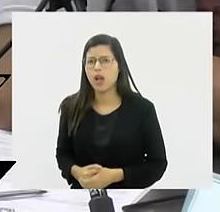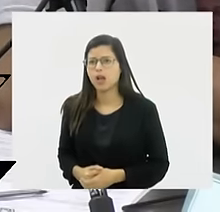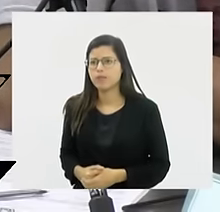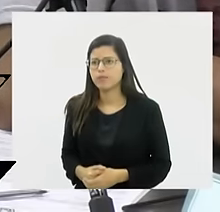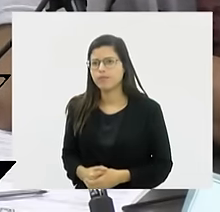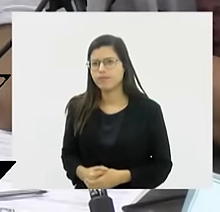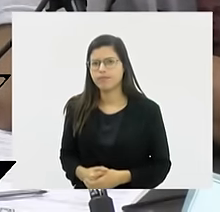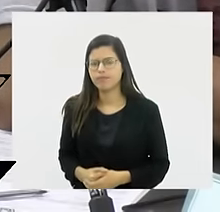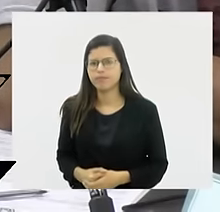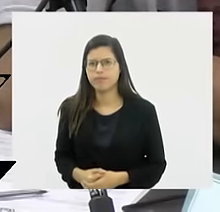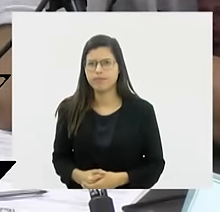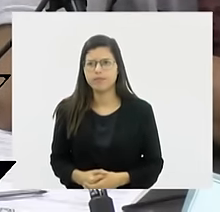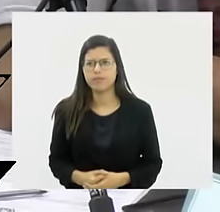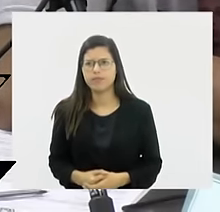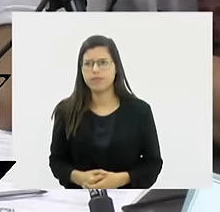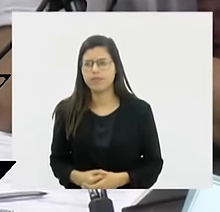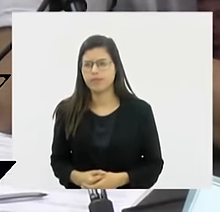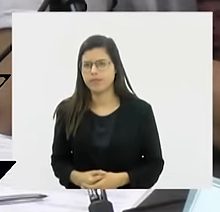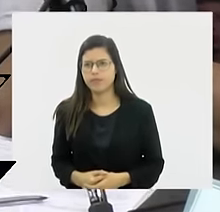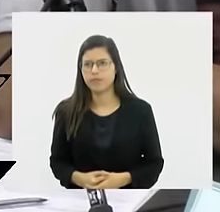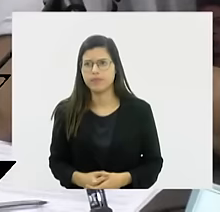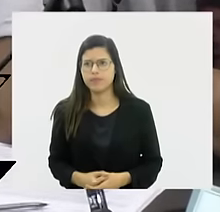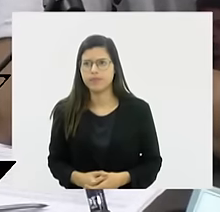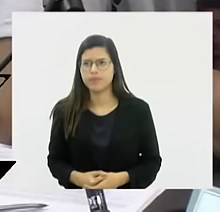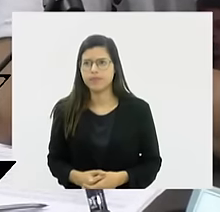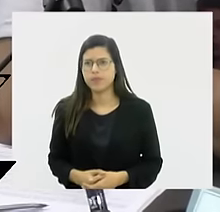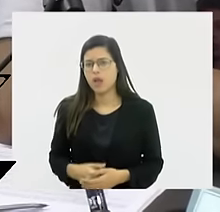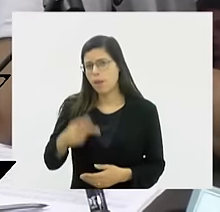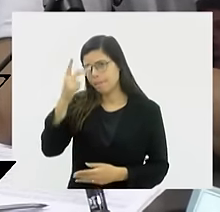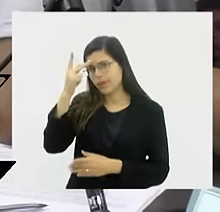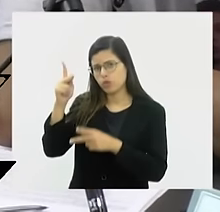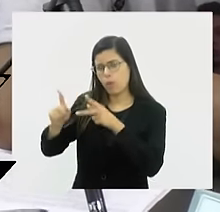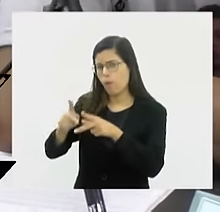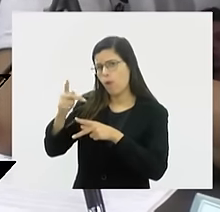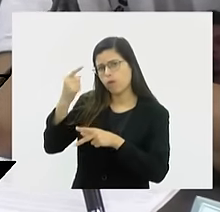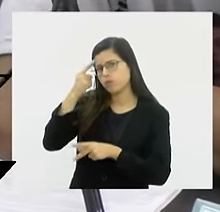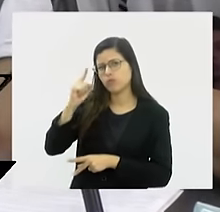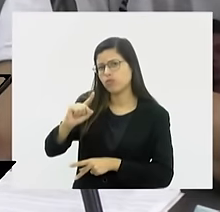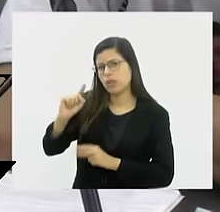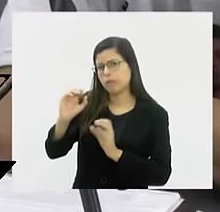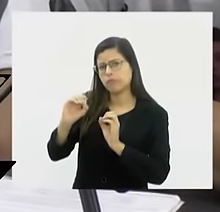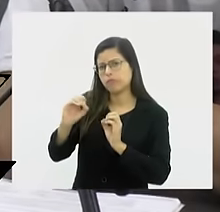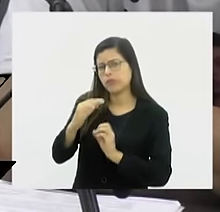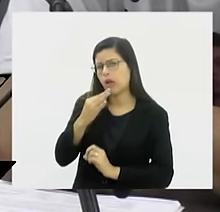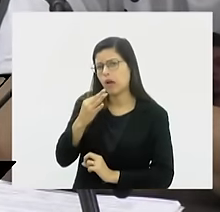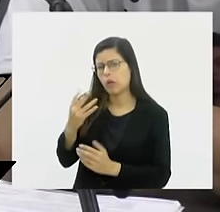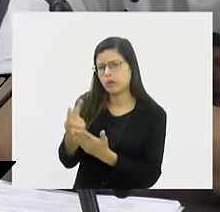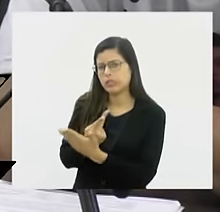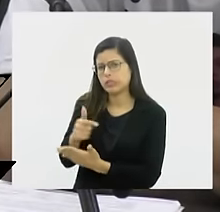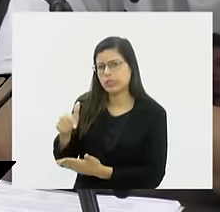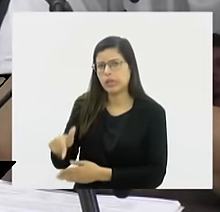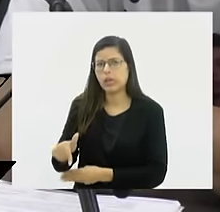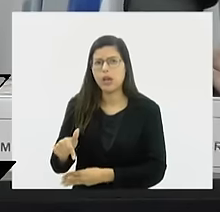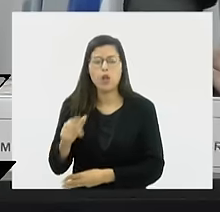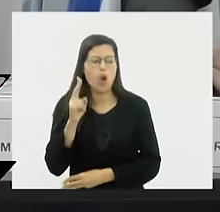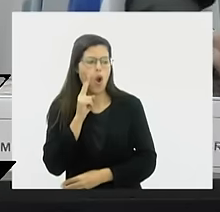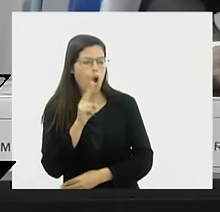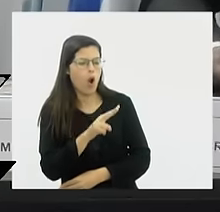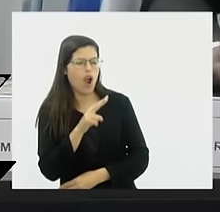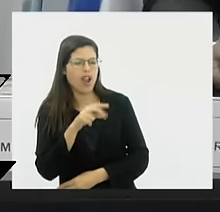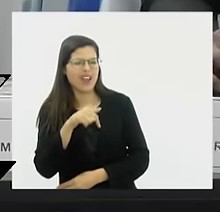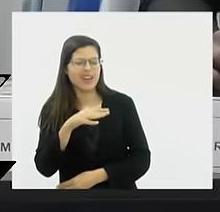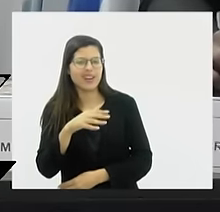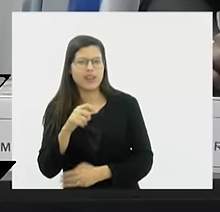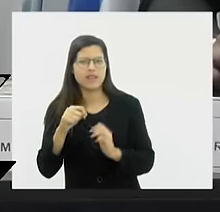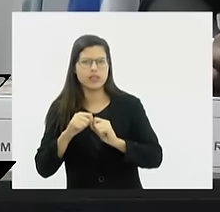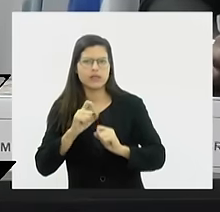Olha só quem é que está exposto. Para o cidadão que não sabe nada do que está acontecendo aqui, passe e olha quem é que está fazendo a sacanagem.